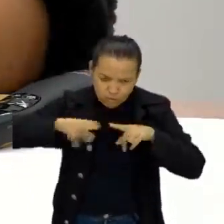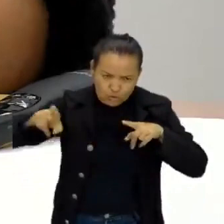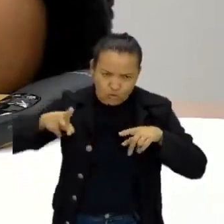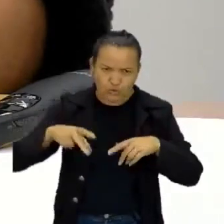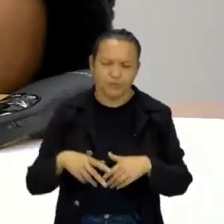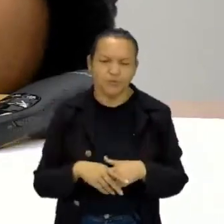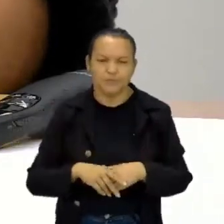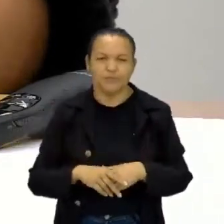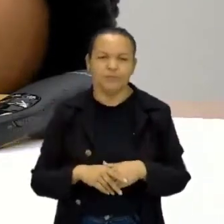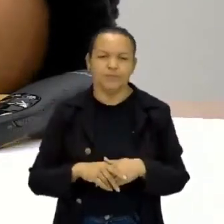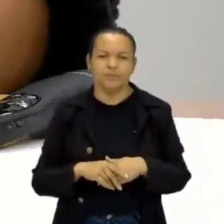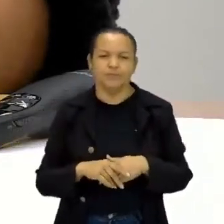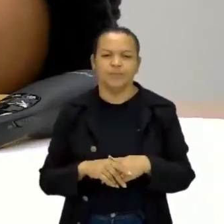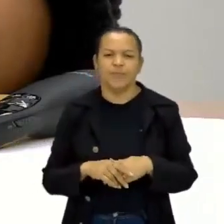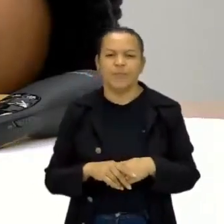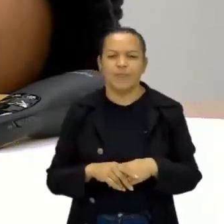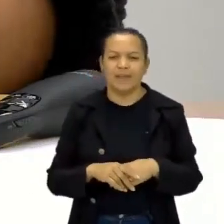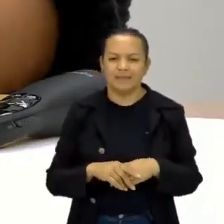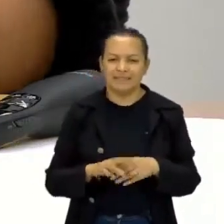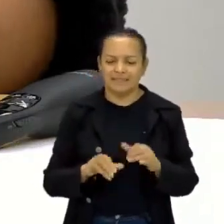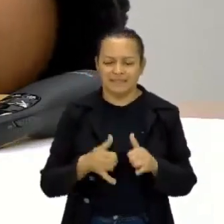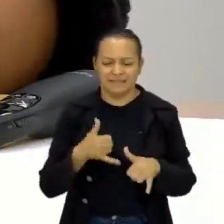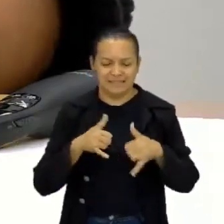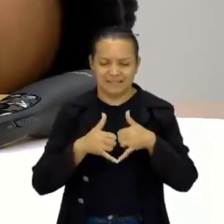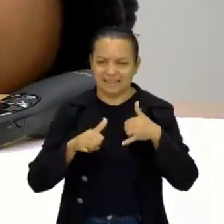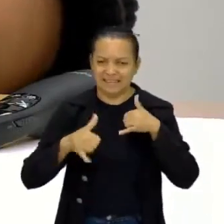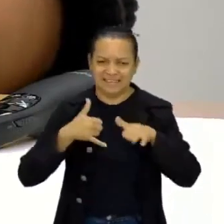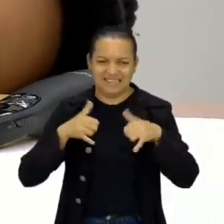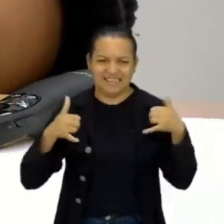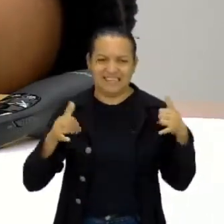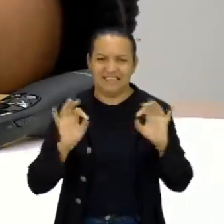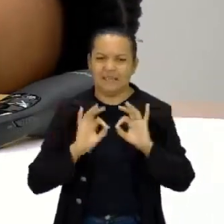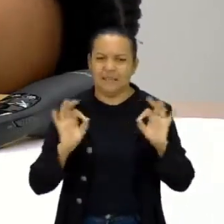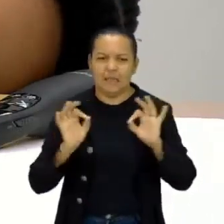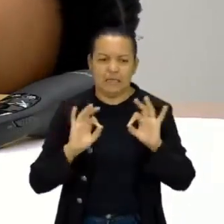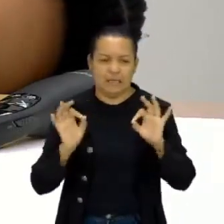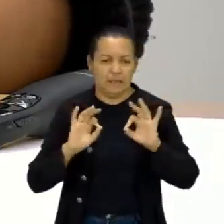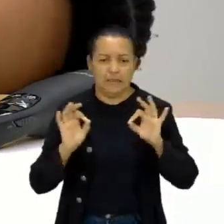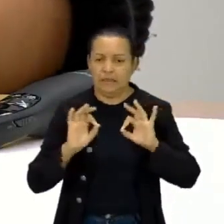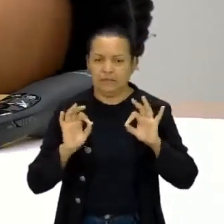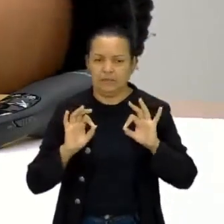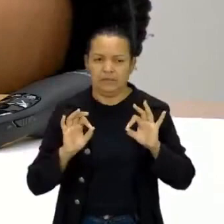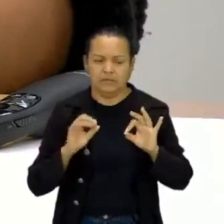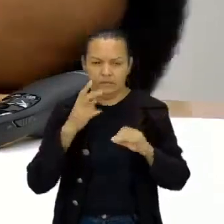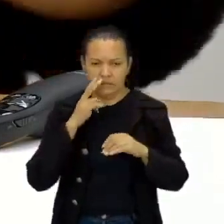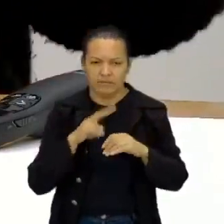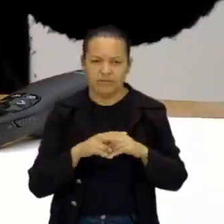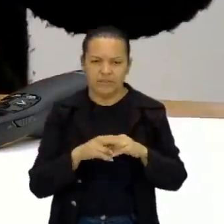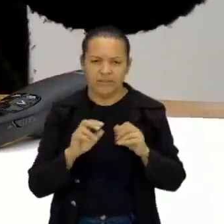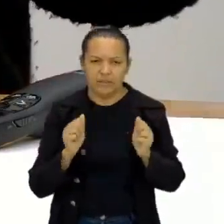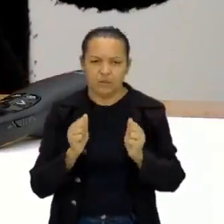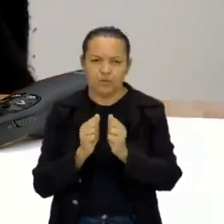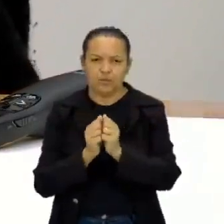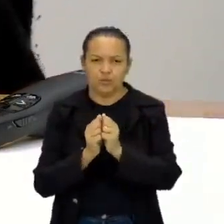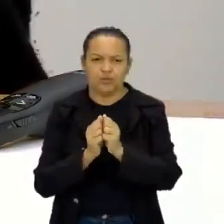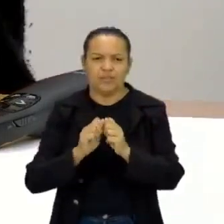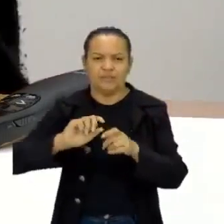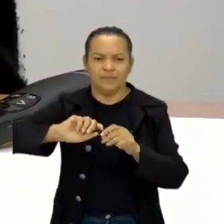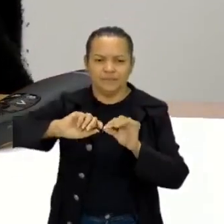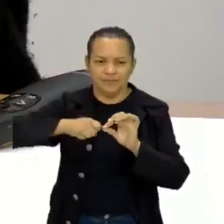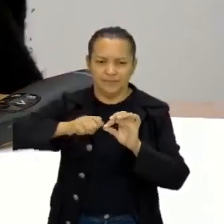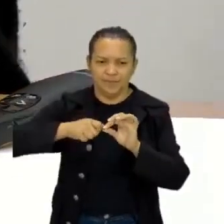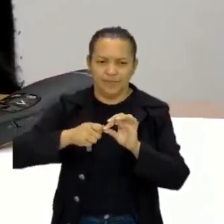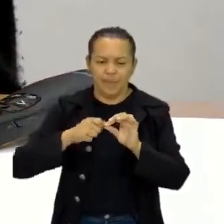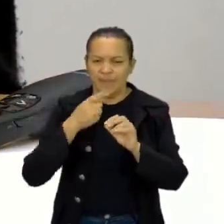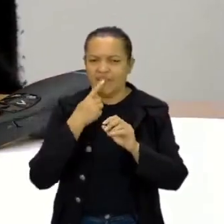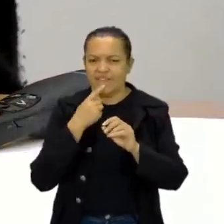desencapado. Sem tá ligado em nada, não tem pilha aqui, ó, tá sem nada aqui dentro. Você junta eles. Como?